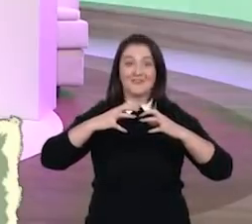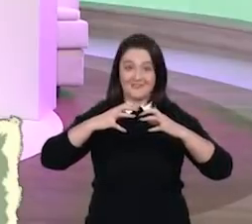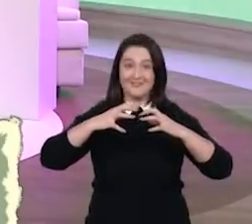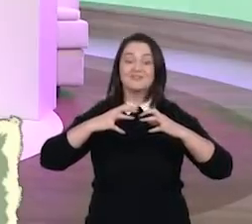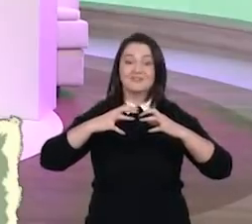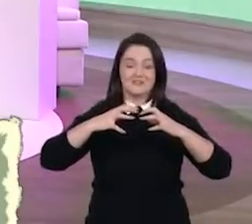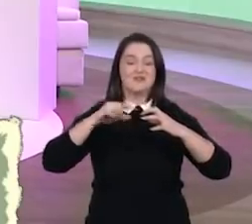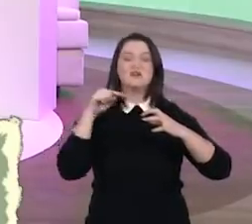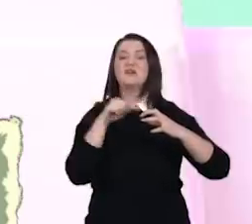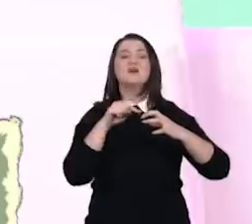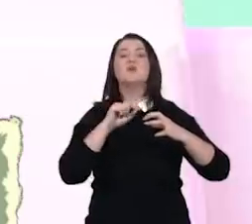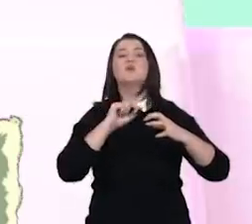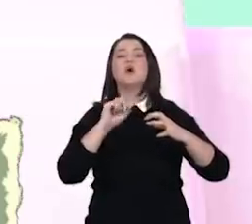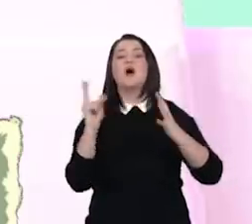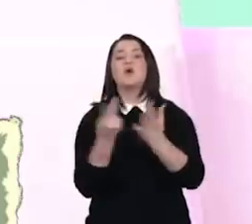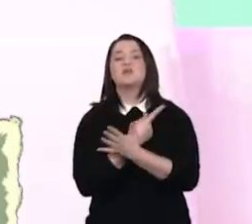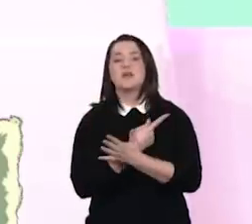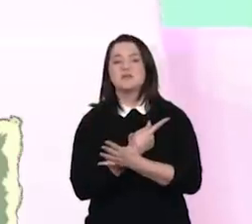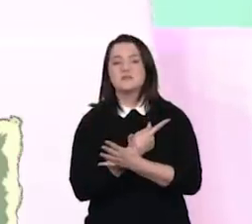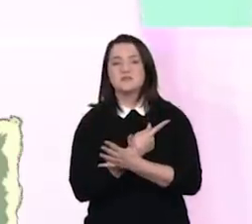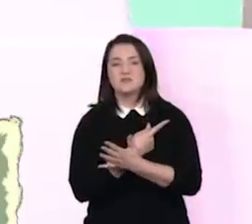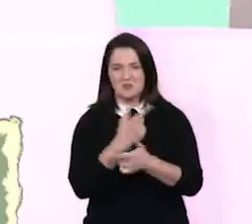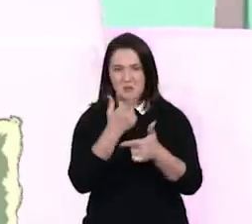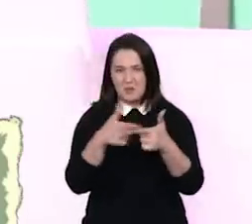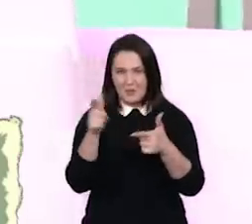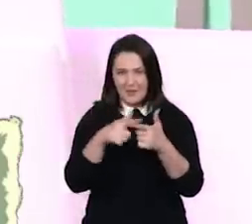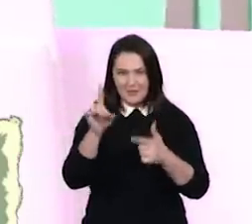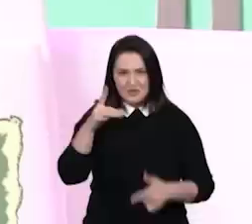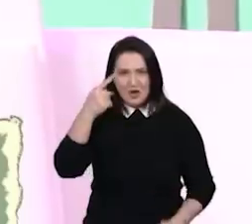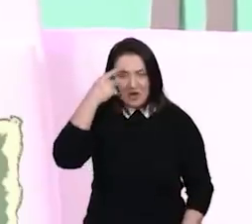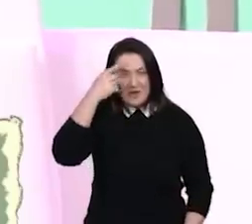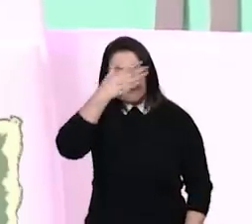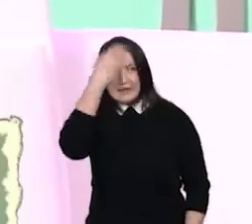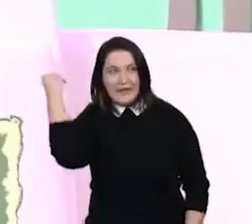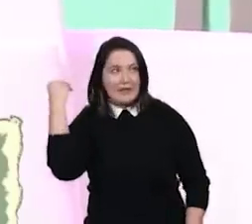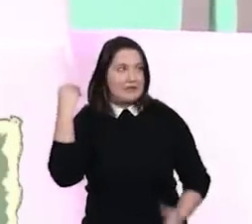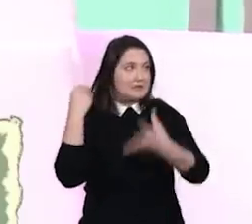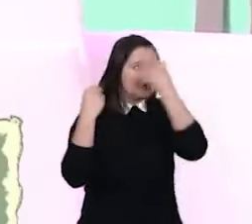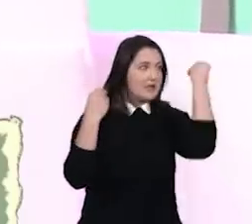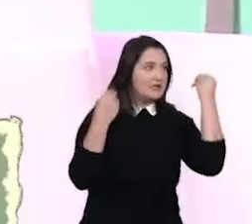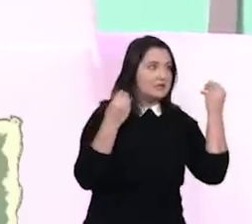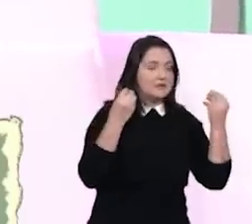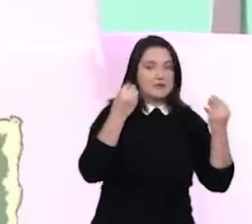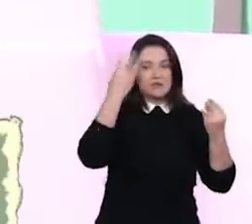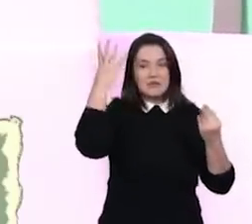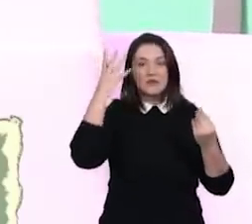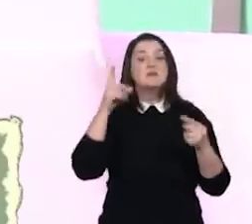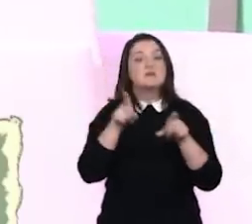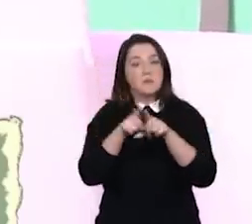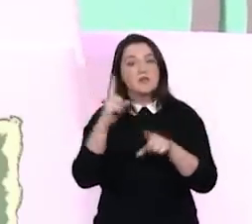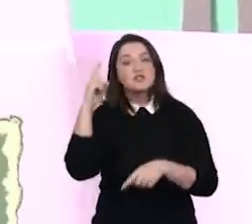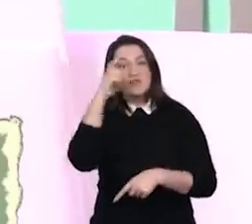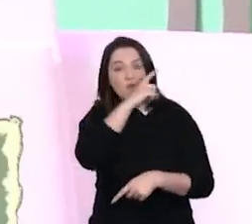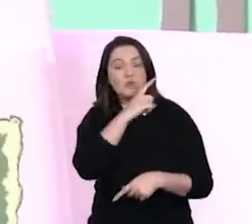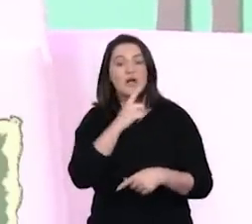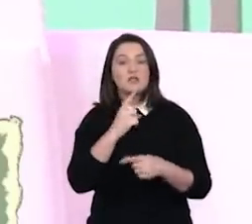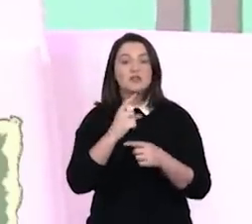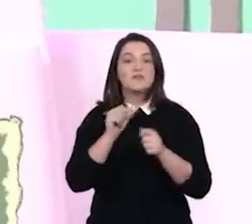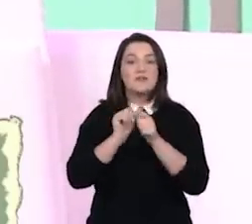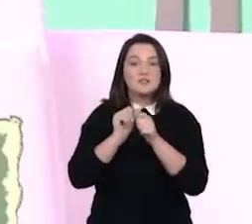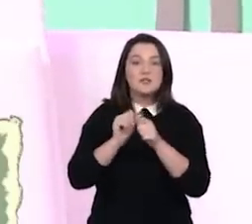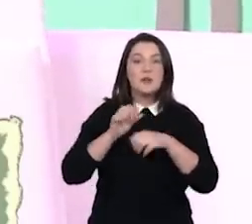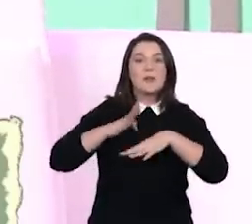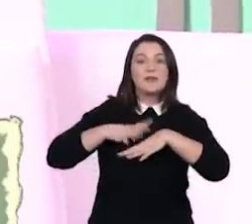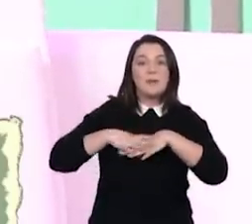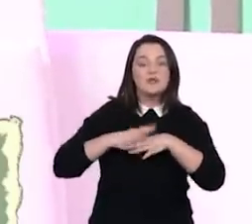que isso significa? Não é só problema com memória, não. Dificuldade de fazer continha, problemas lógicos. Não